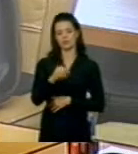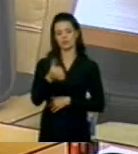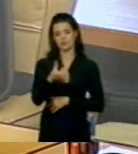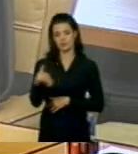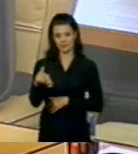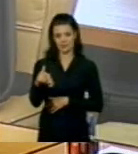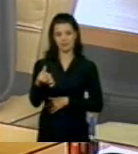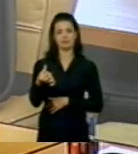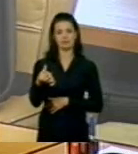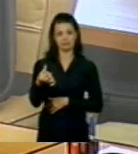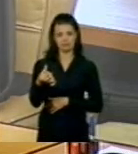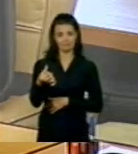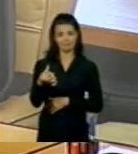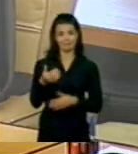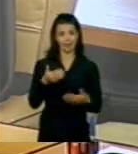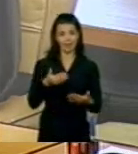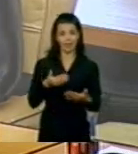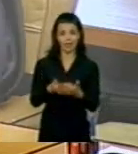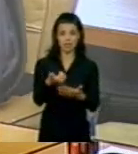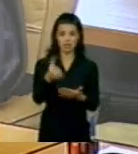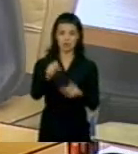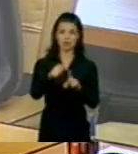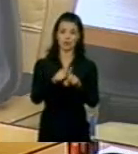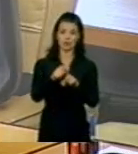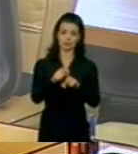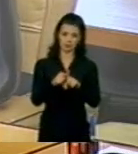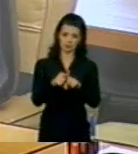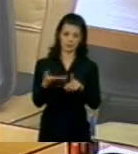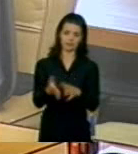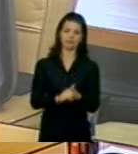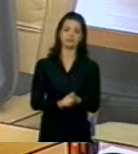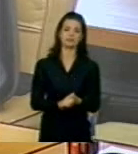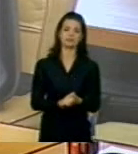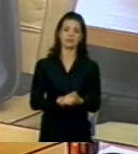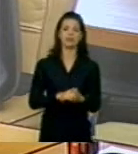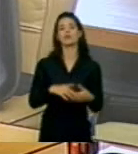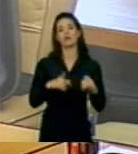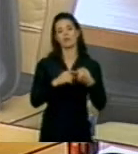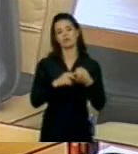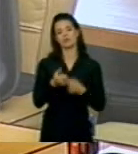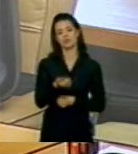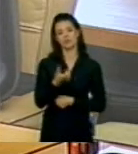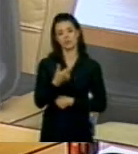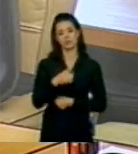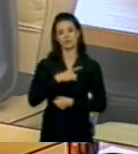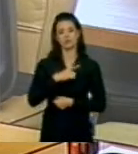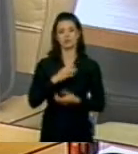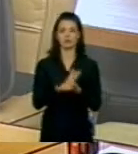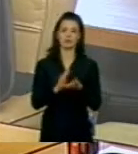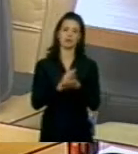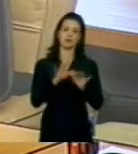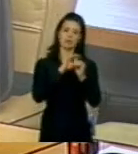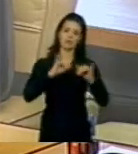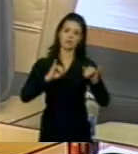de um mês depois de proposta da demanda, o rito do artigo 12 e foram requisitadas as informações na forma da